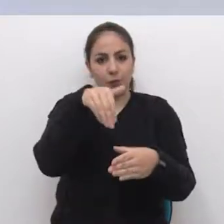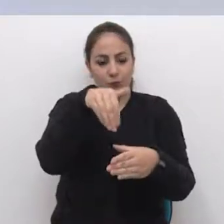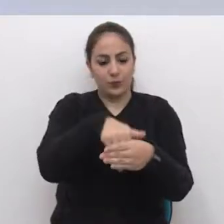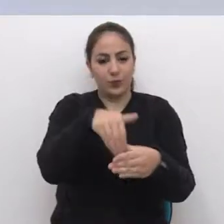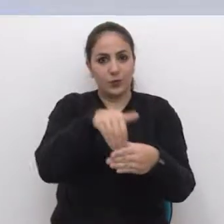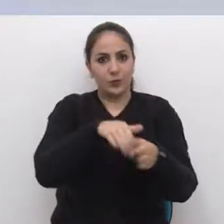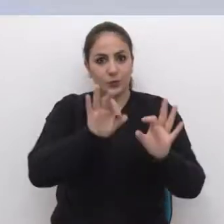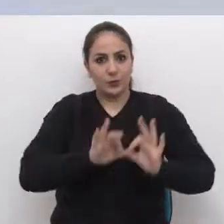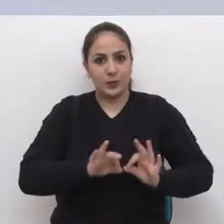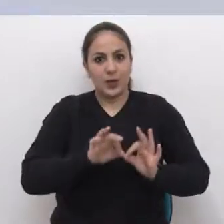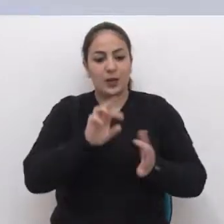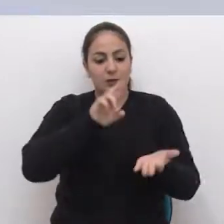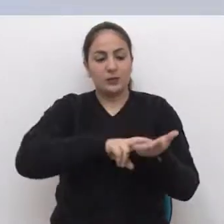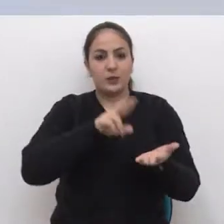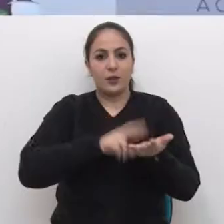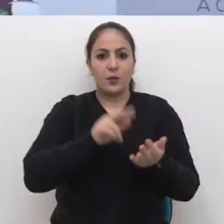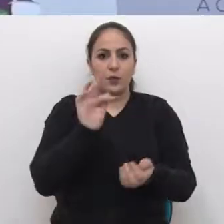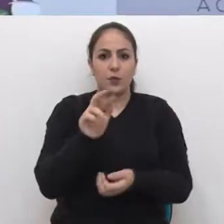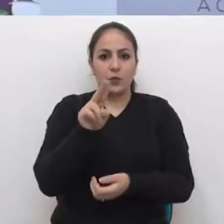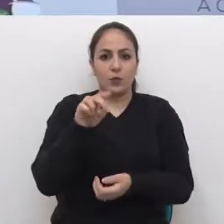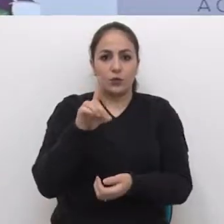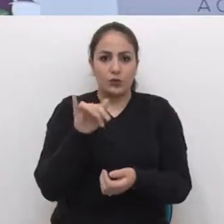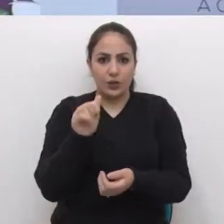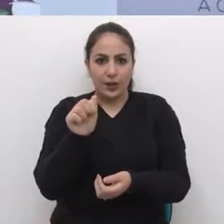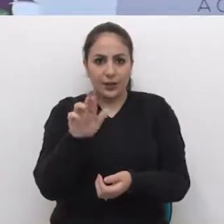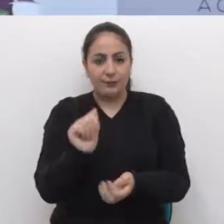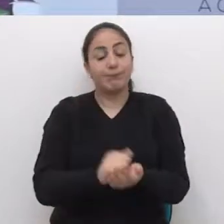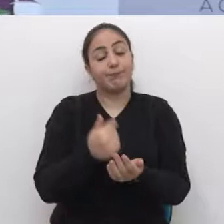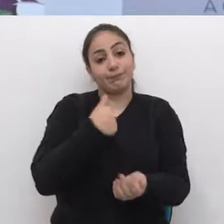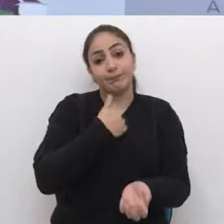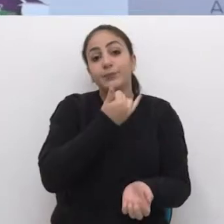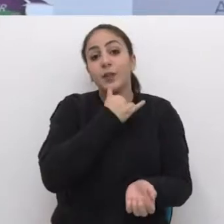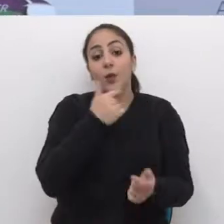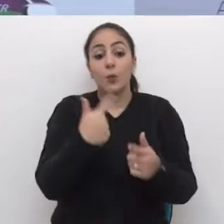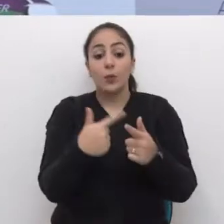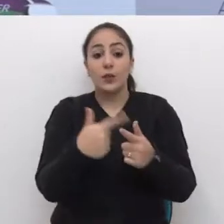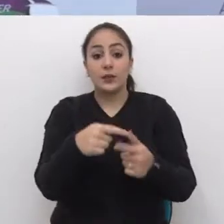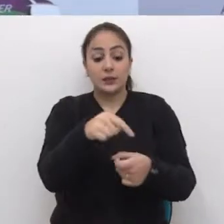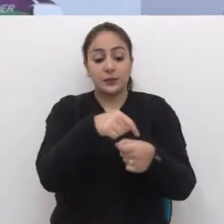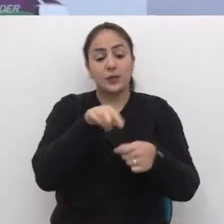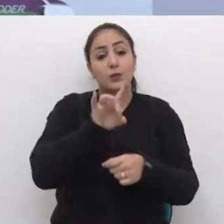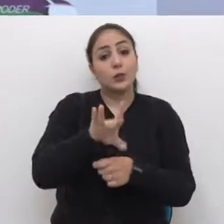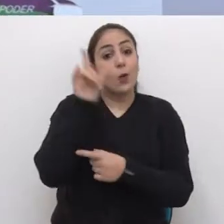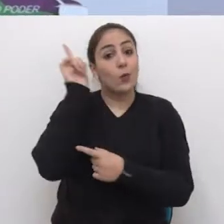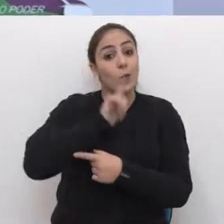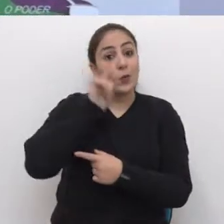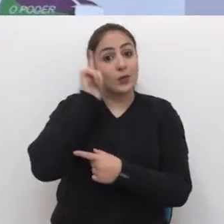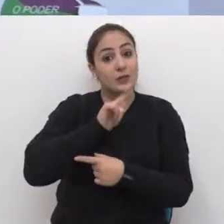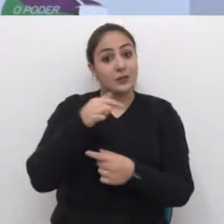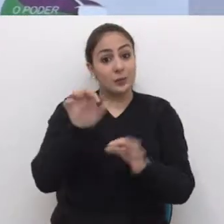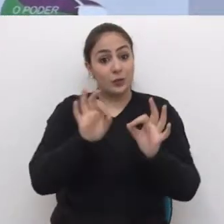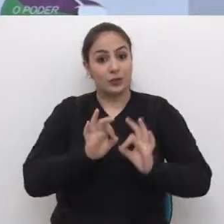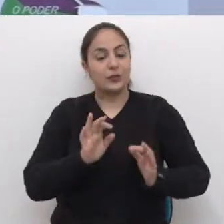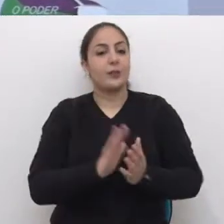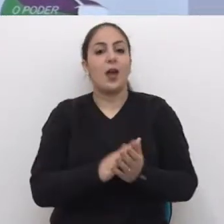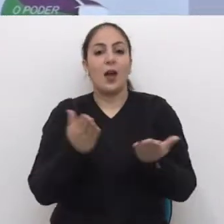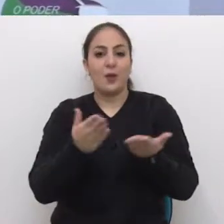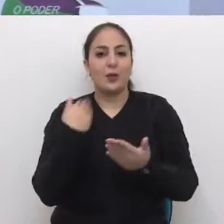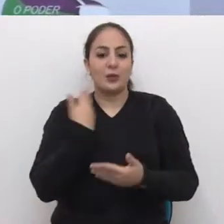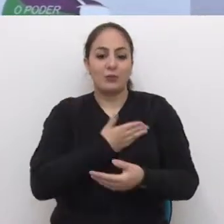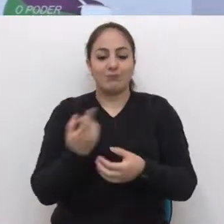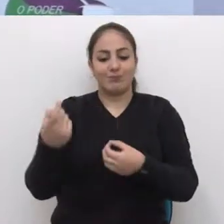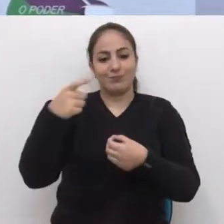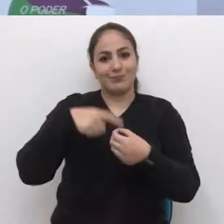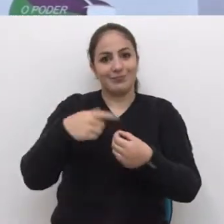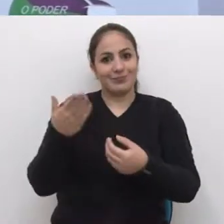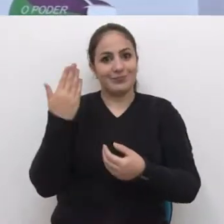de regularização fundiária. Fiquei muito triste, porque a cidade só tem a ganhar com esse projeto. Então agora voltamos